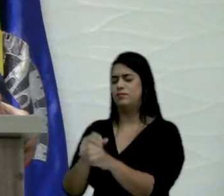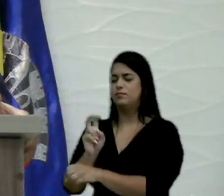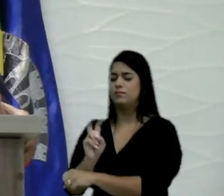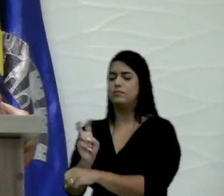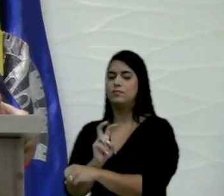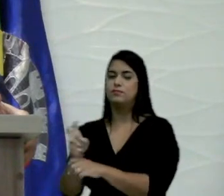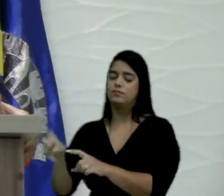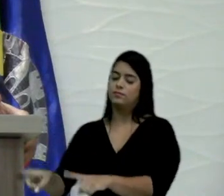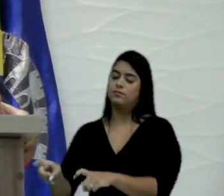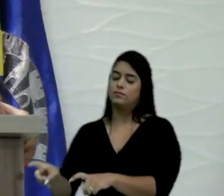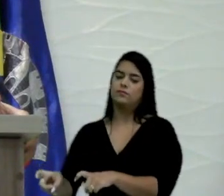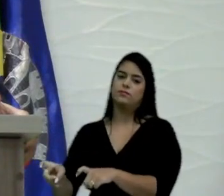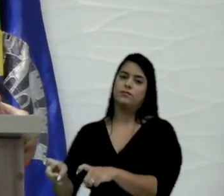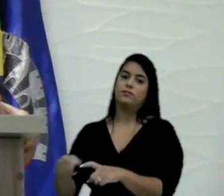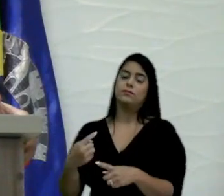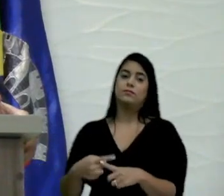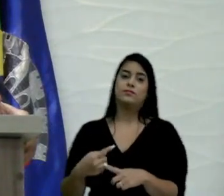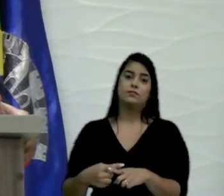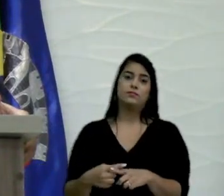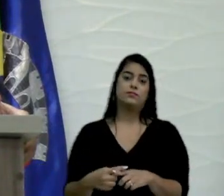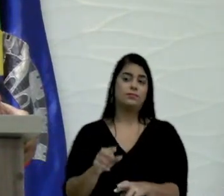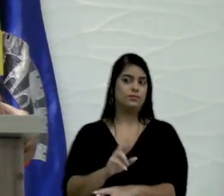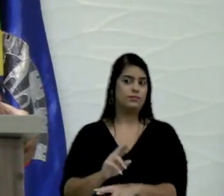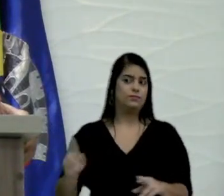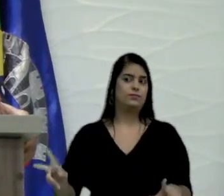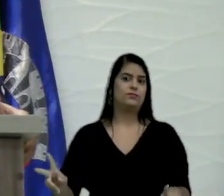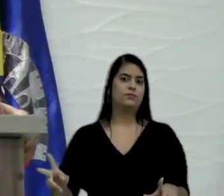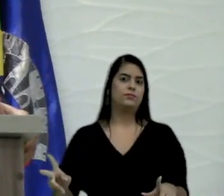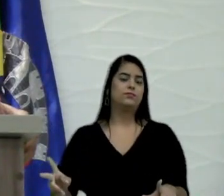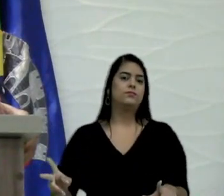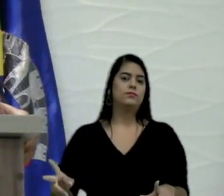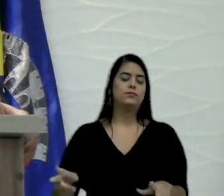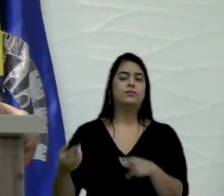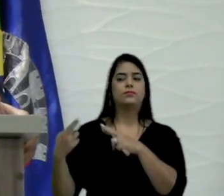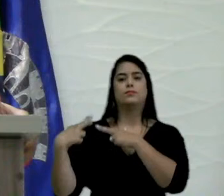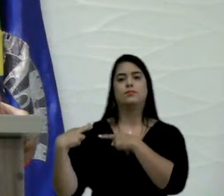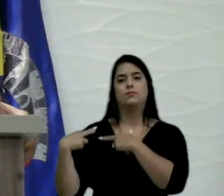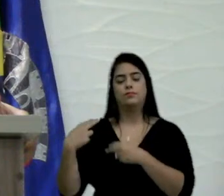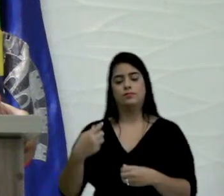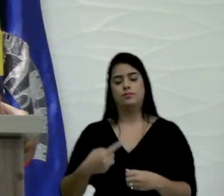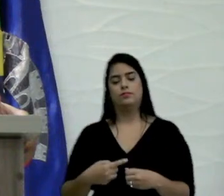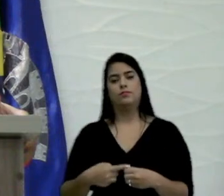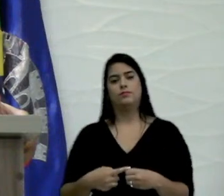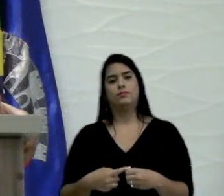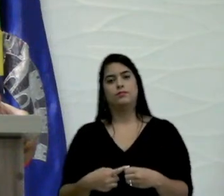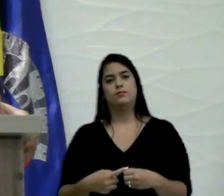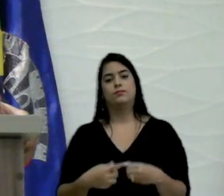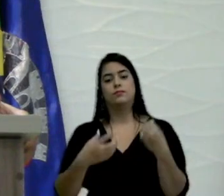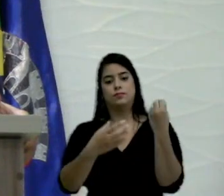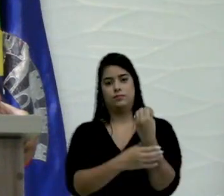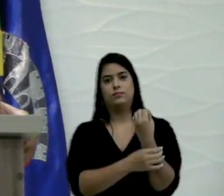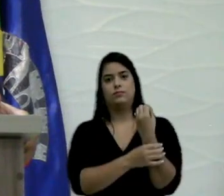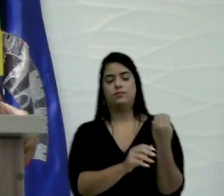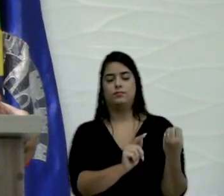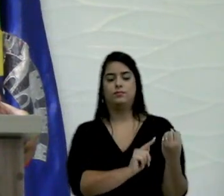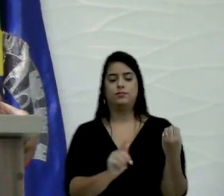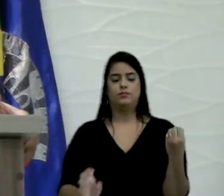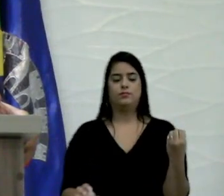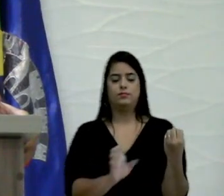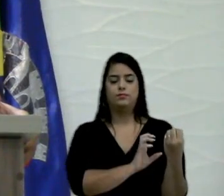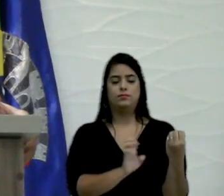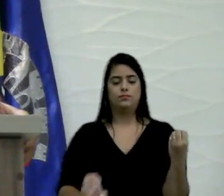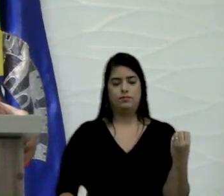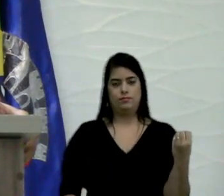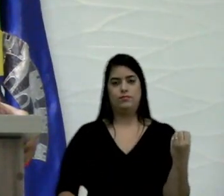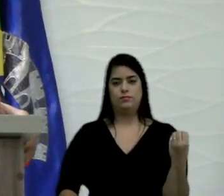porque foge né da alçada foge da obrigação do município segurança é Governo do Estado a gente